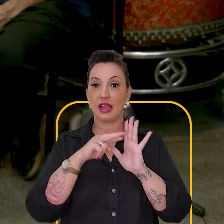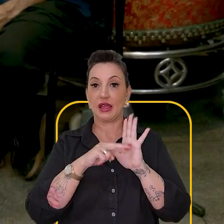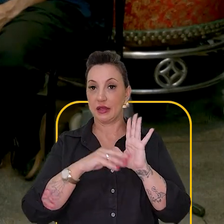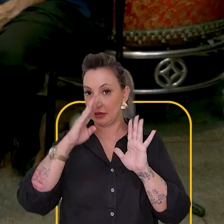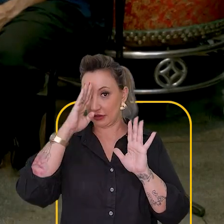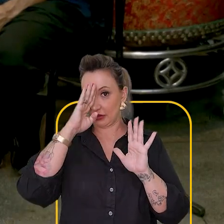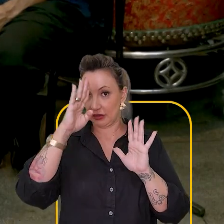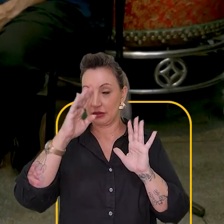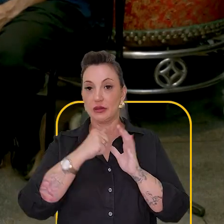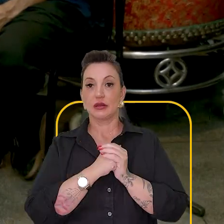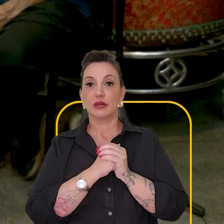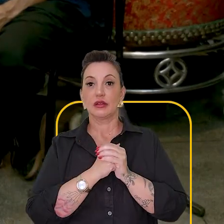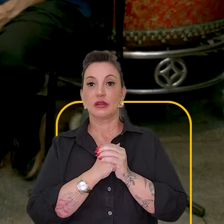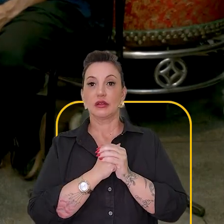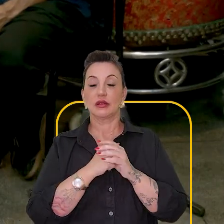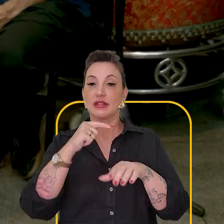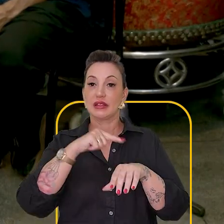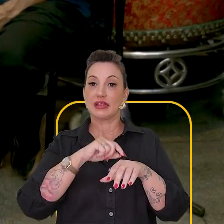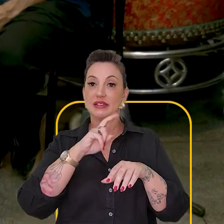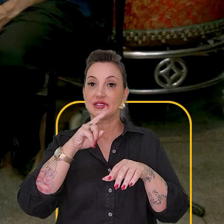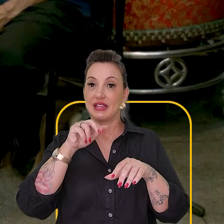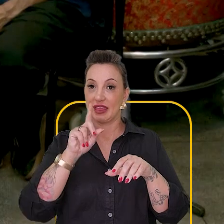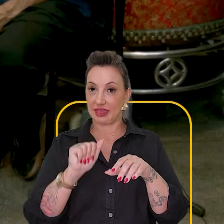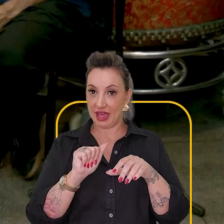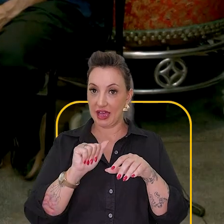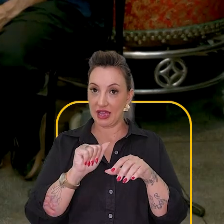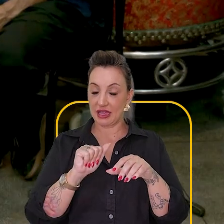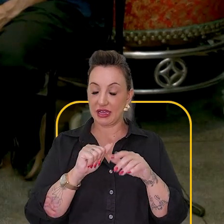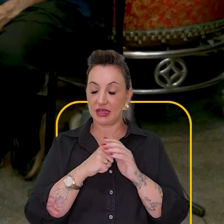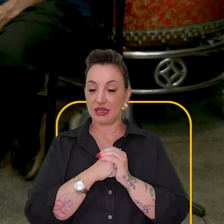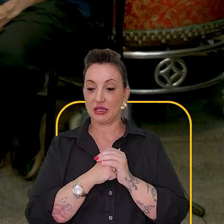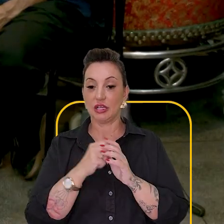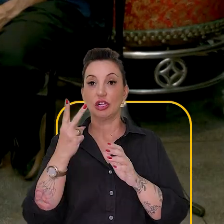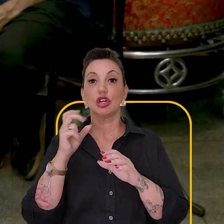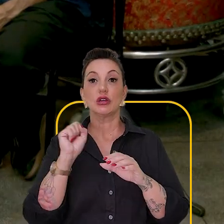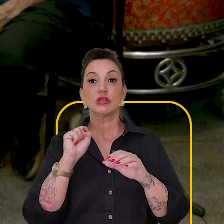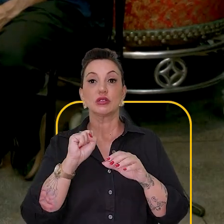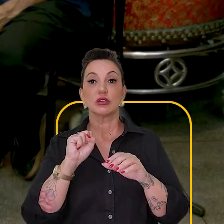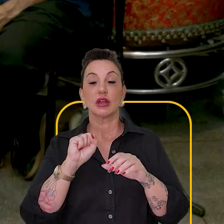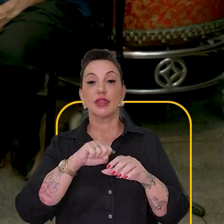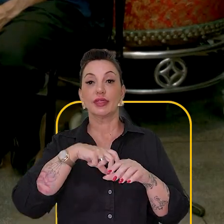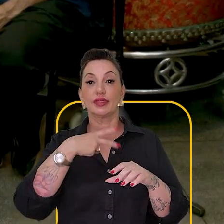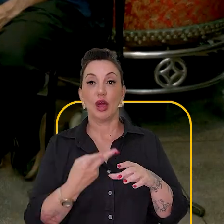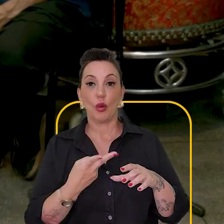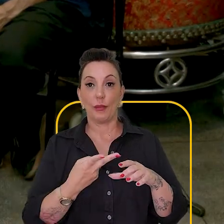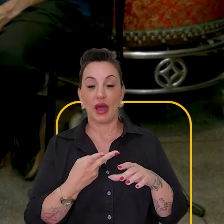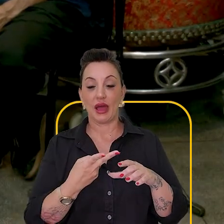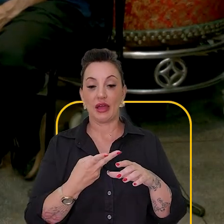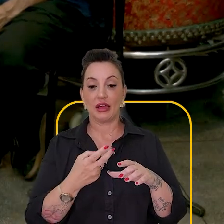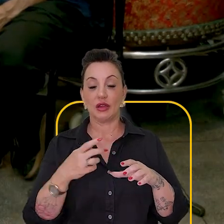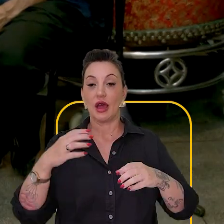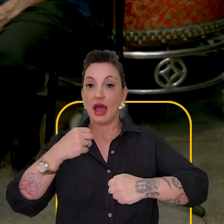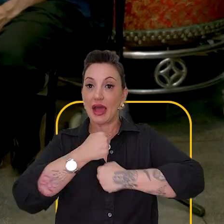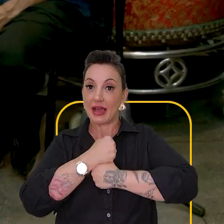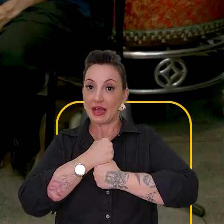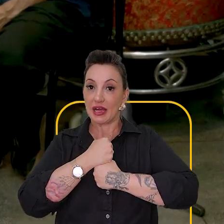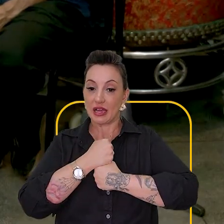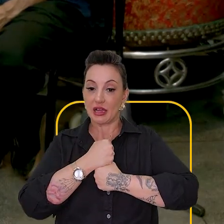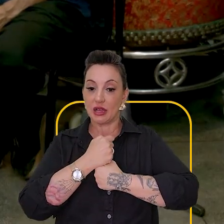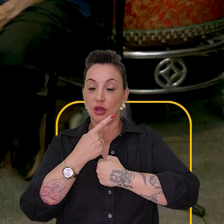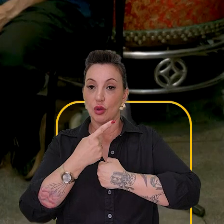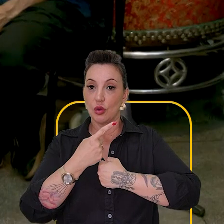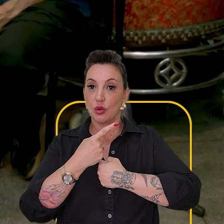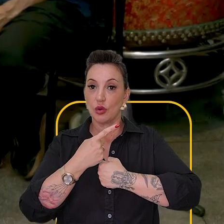as regras principais seriam assim dentro do sandar você tem 2 segundos para derrubar Então você agarrou o